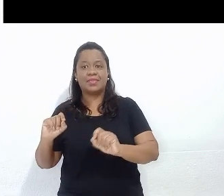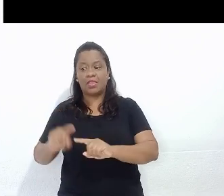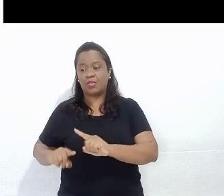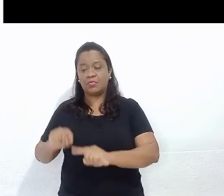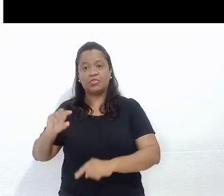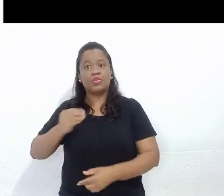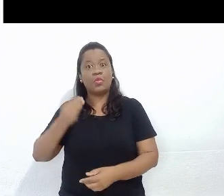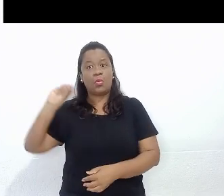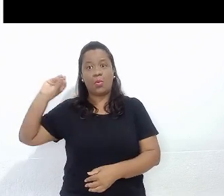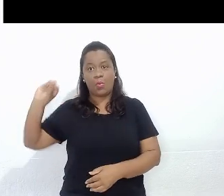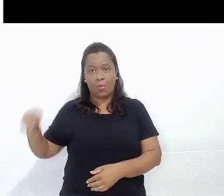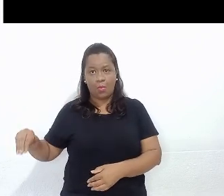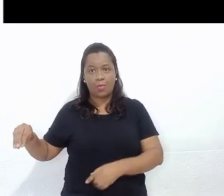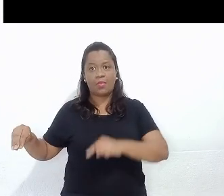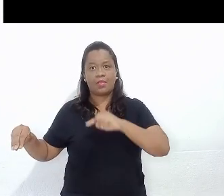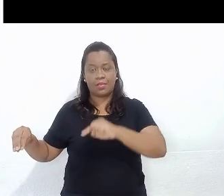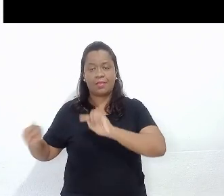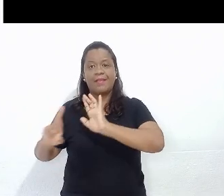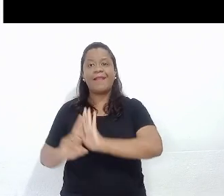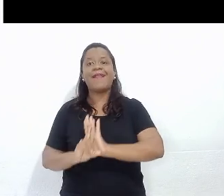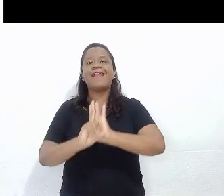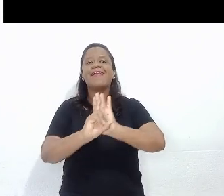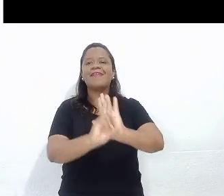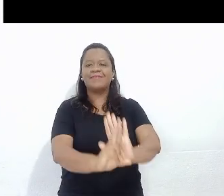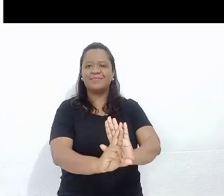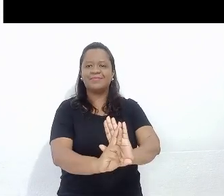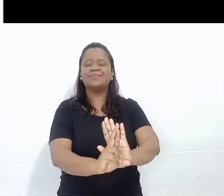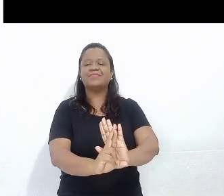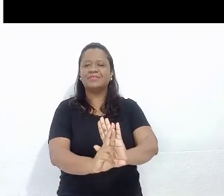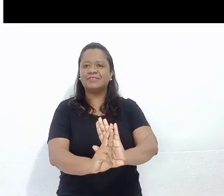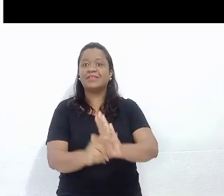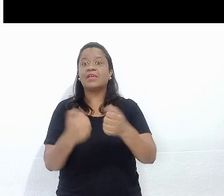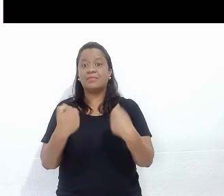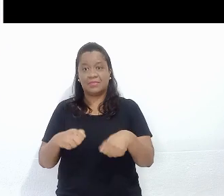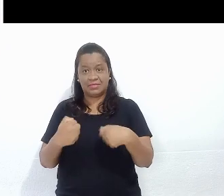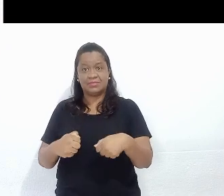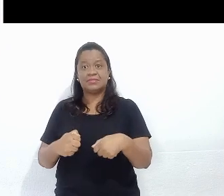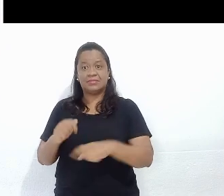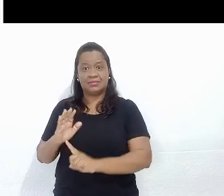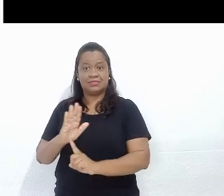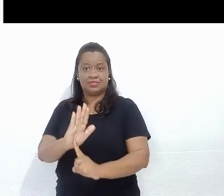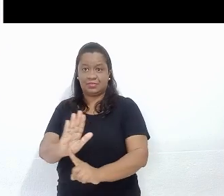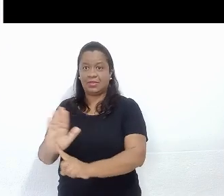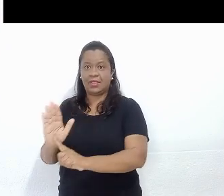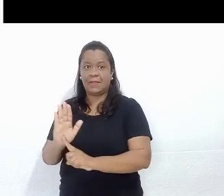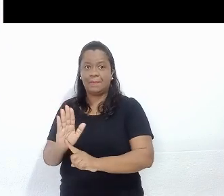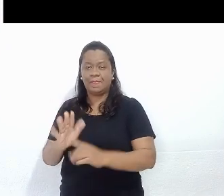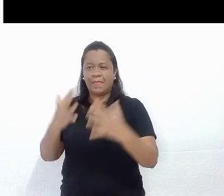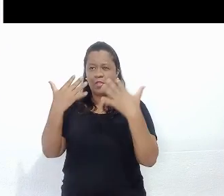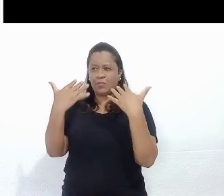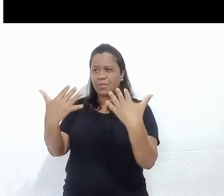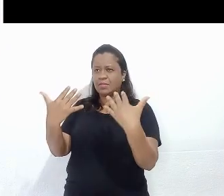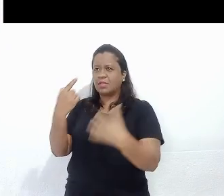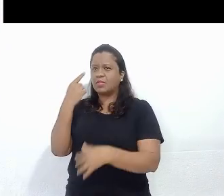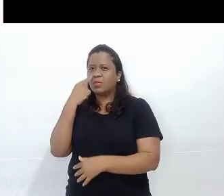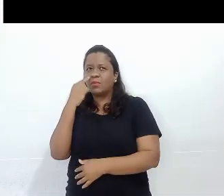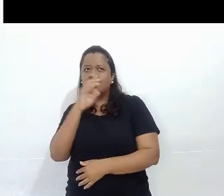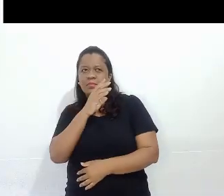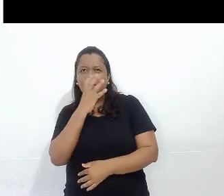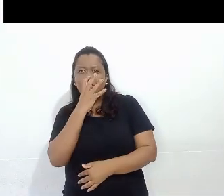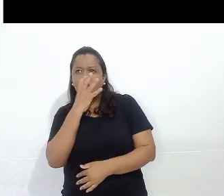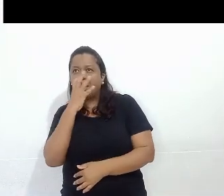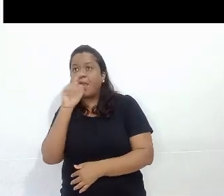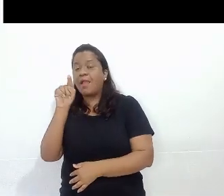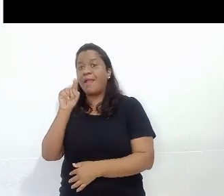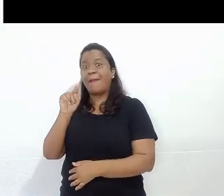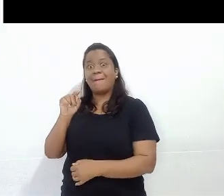você colocar ali vai representar exatamente o que precisa representar. Vai levar o seu espectador a pensar aquilo que você